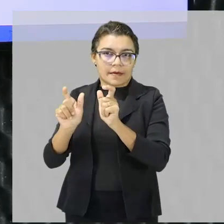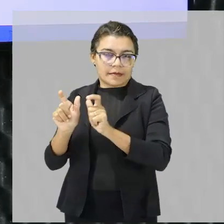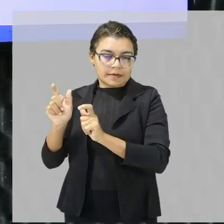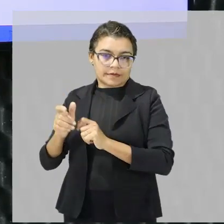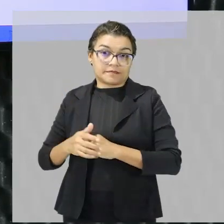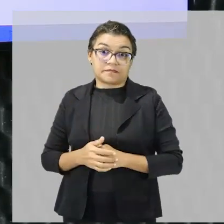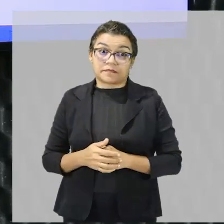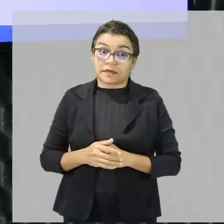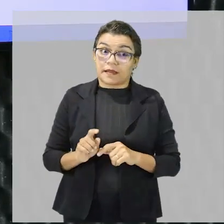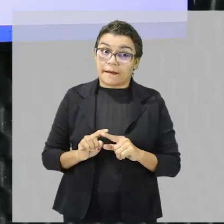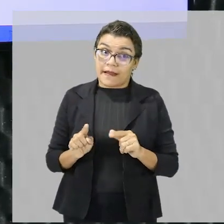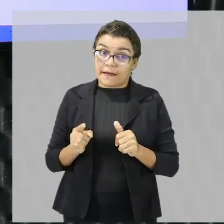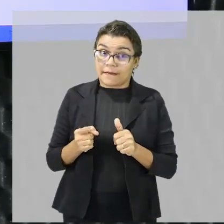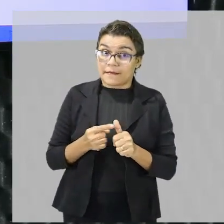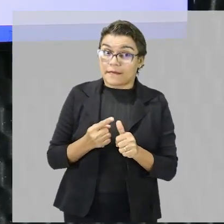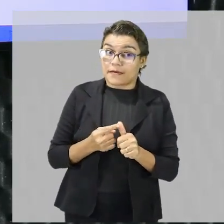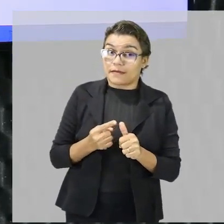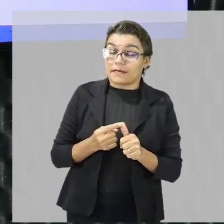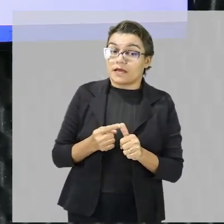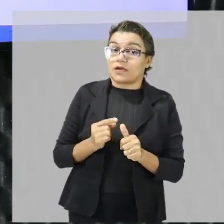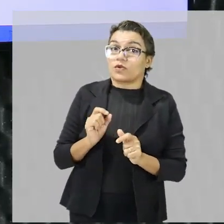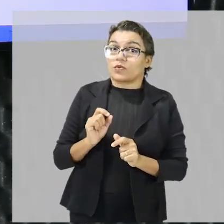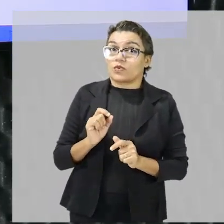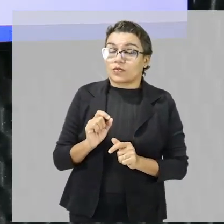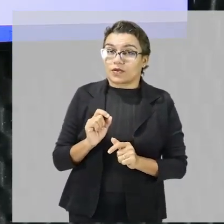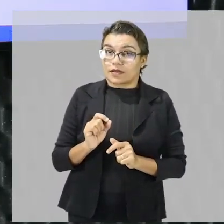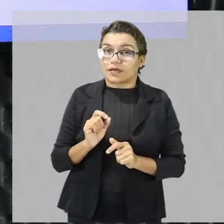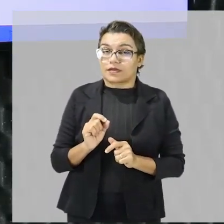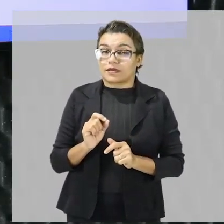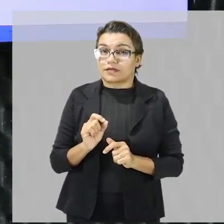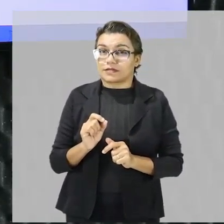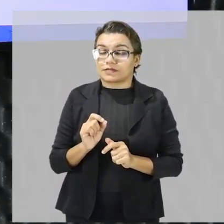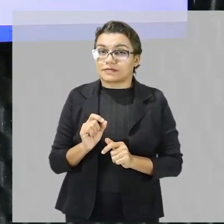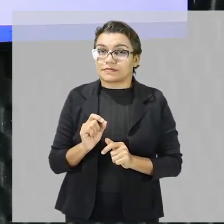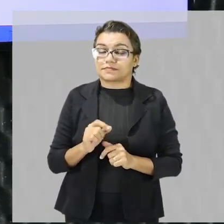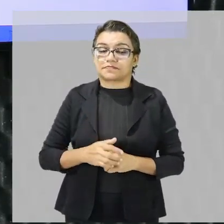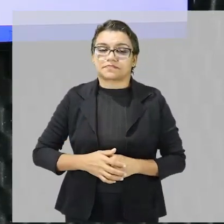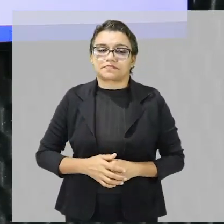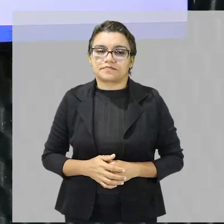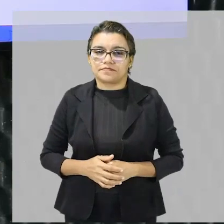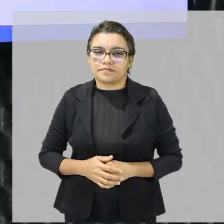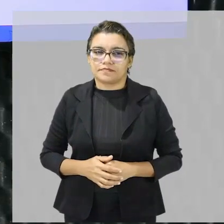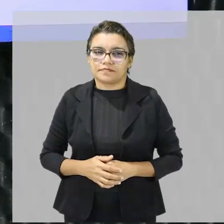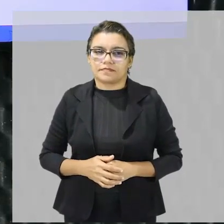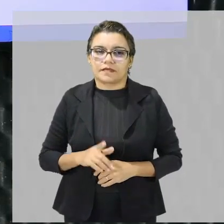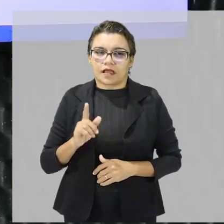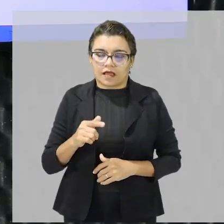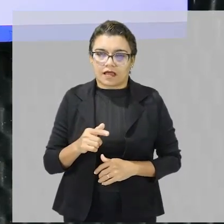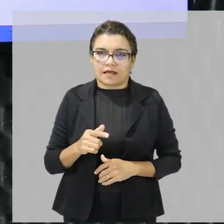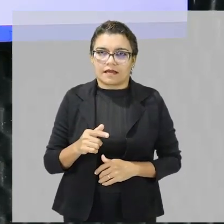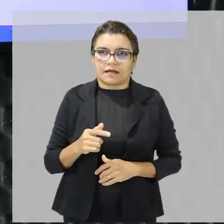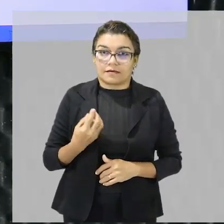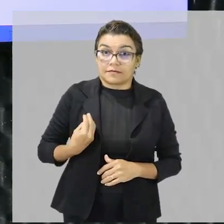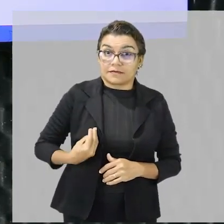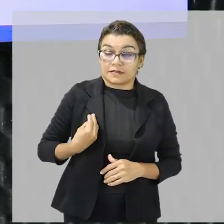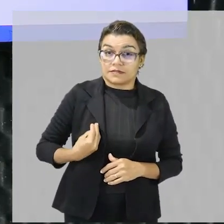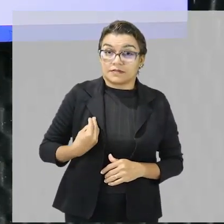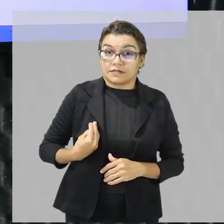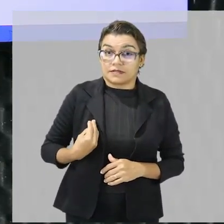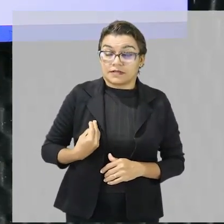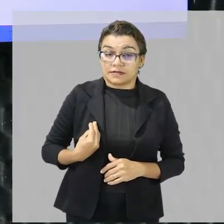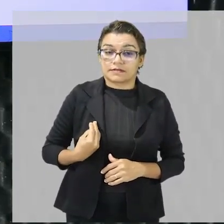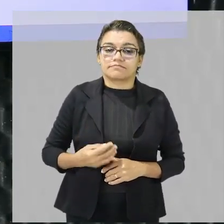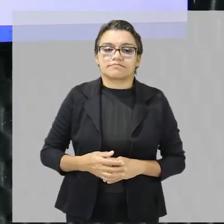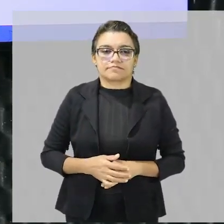Mas primeiro, em primeira instância, ou como diria o nosso amigo Kant, a priori, vem esta existência, ok? E